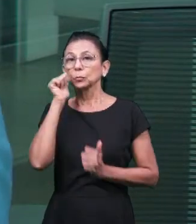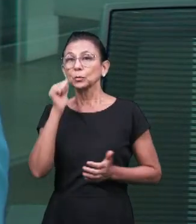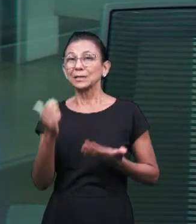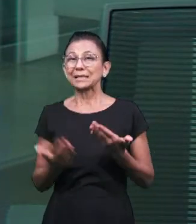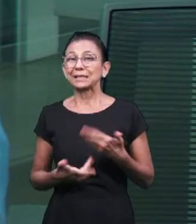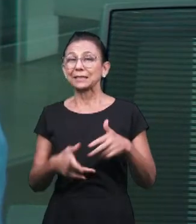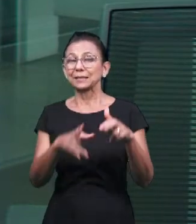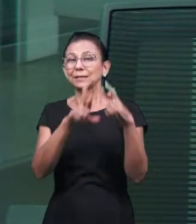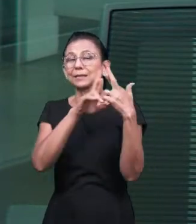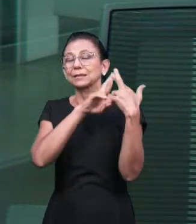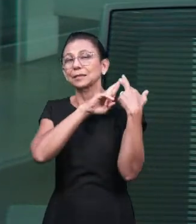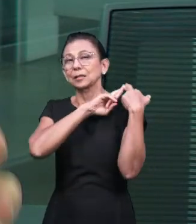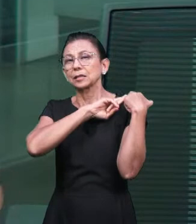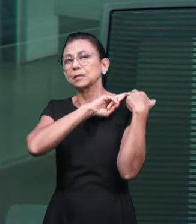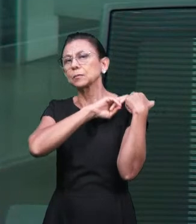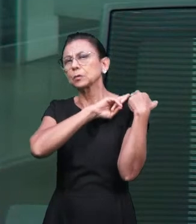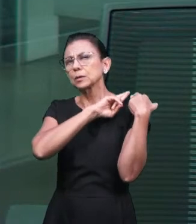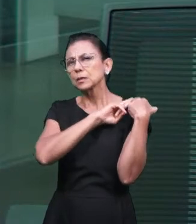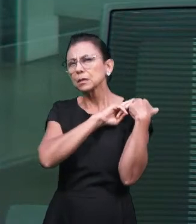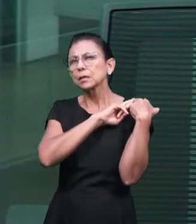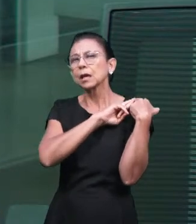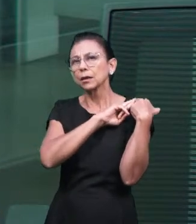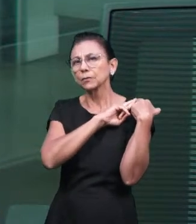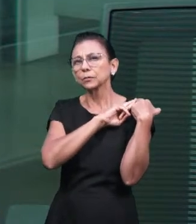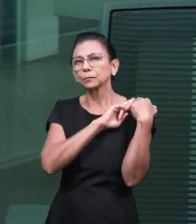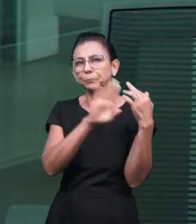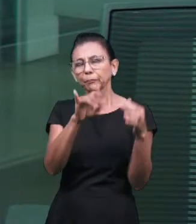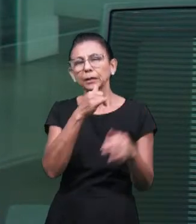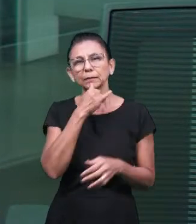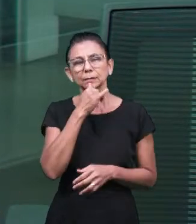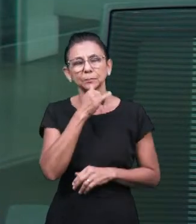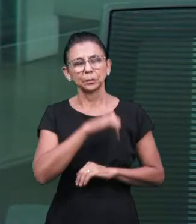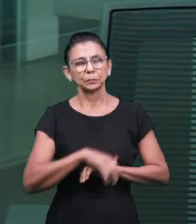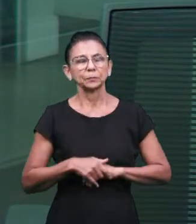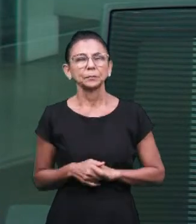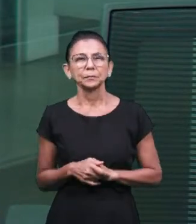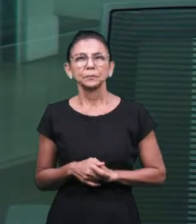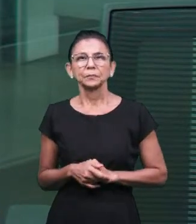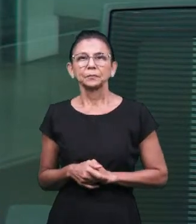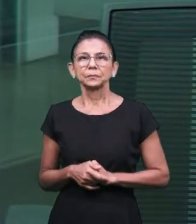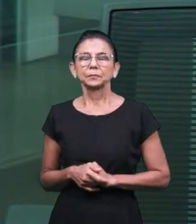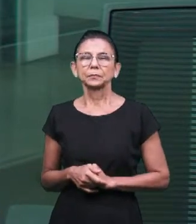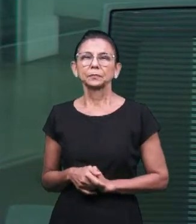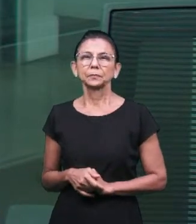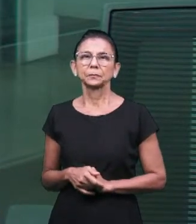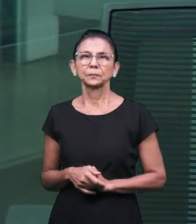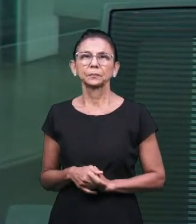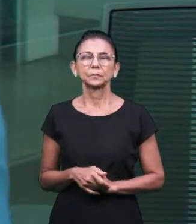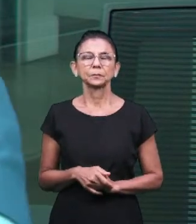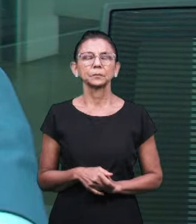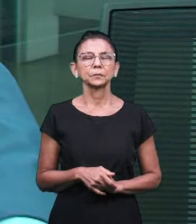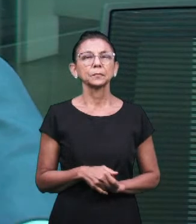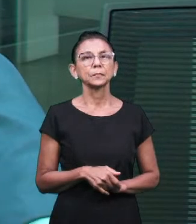por aquilo que era mais importante. Por exemplo, a partir